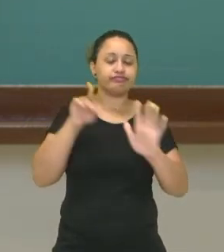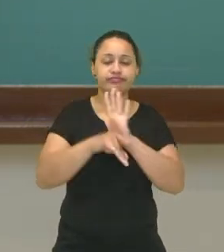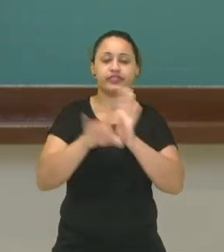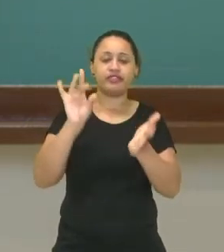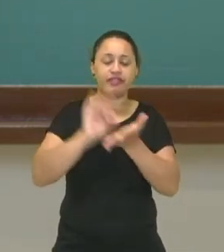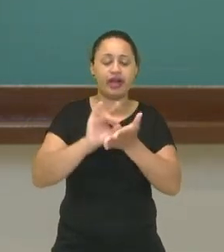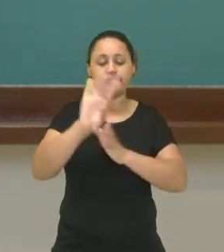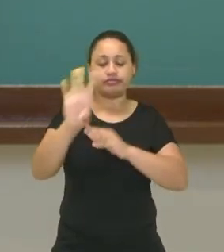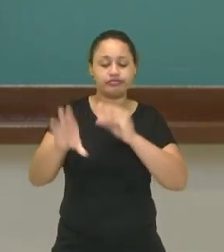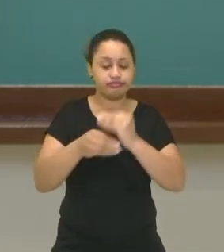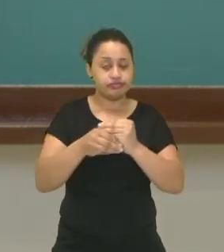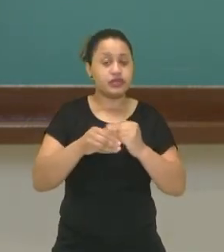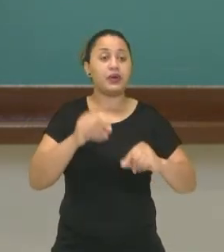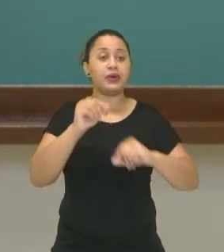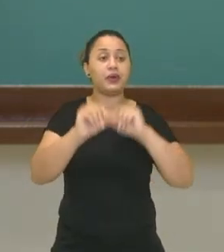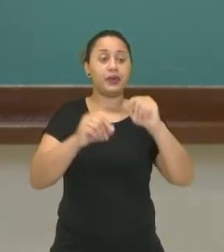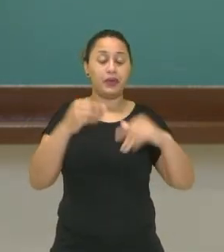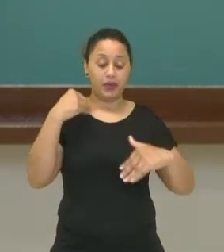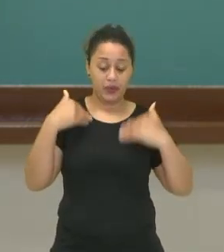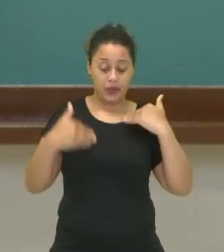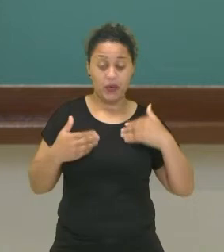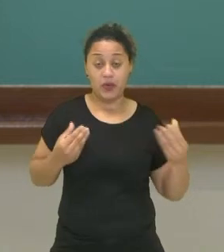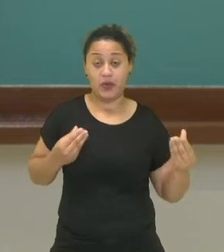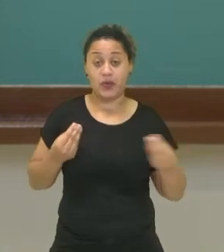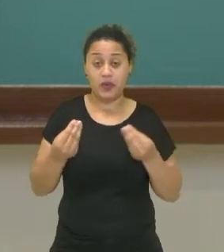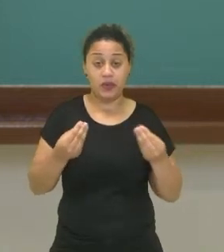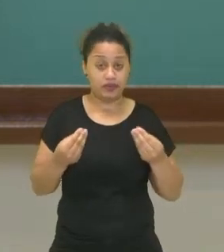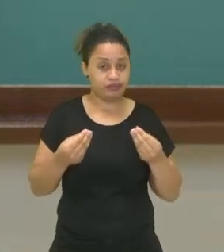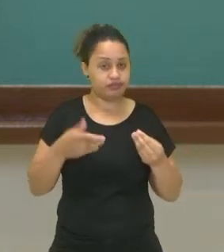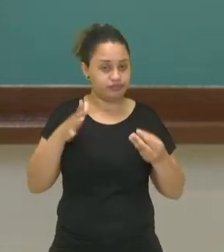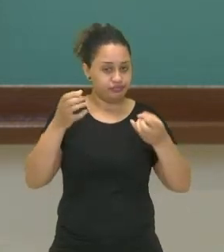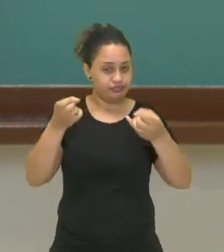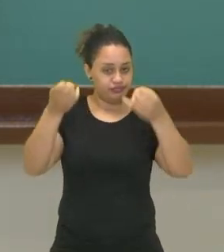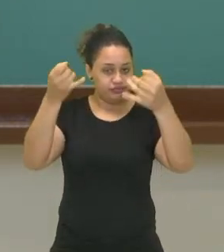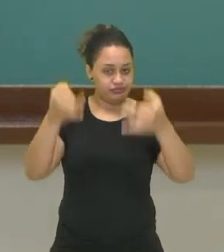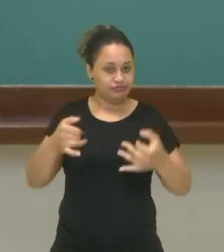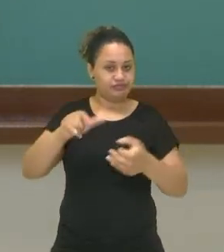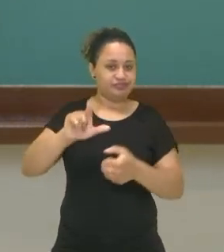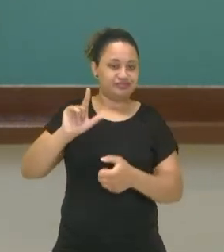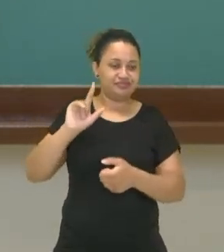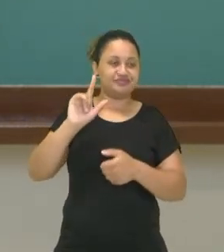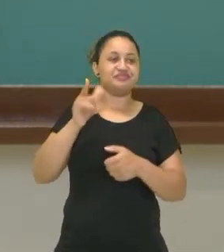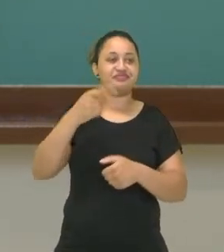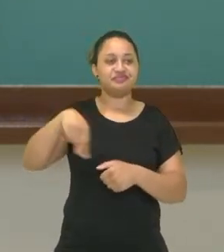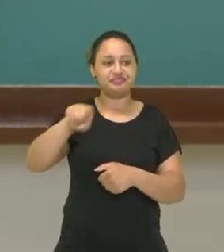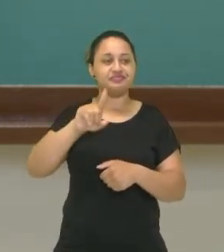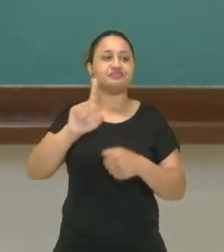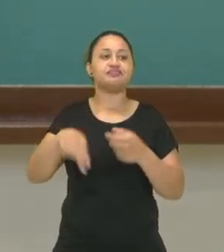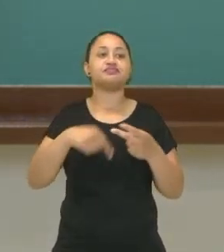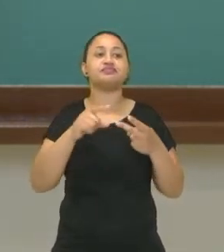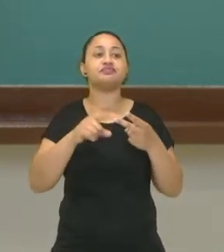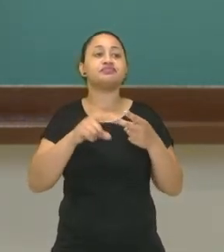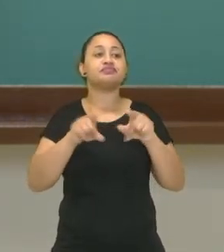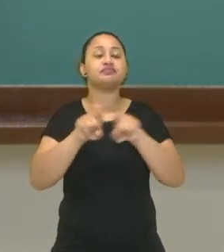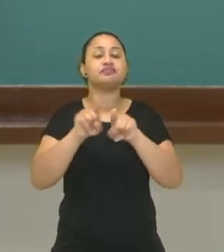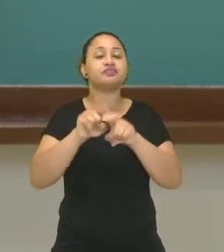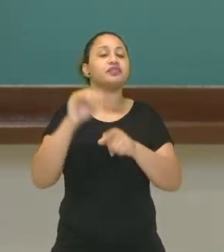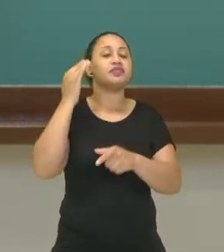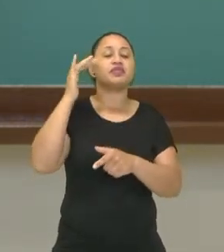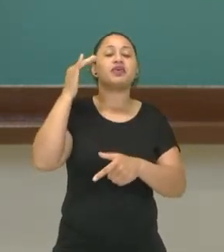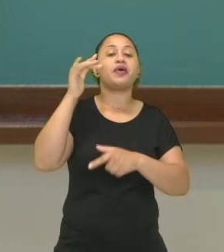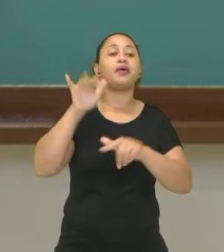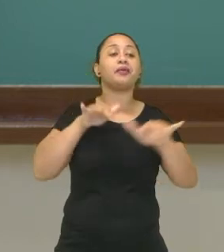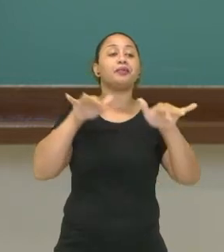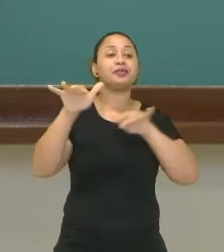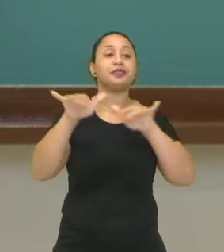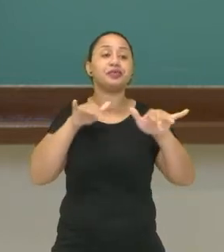e completa o nosso corpo, como a professora já tinha dito anteriormente. Então, entender os